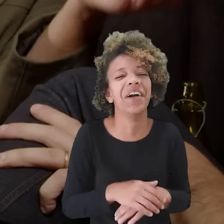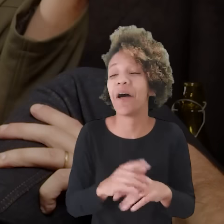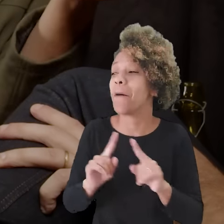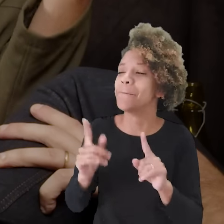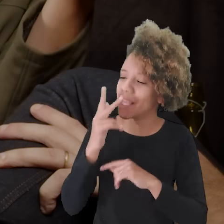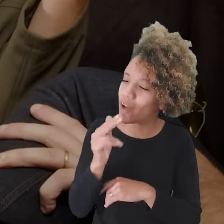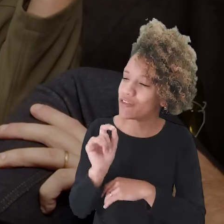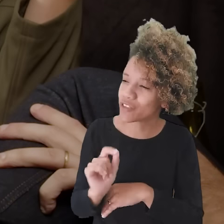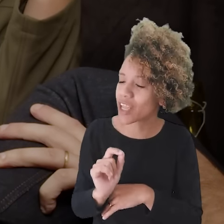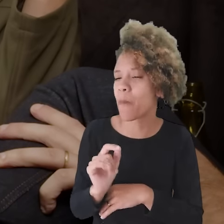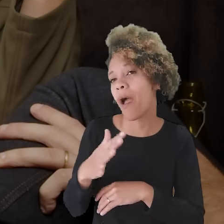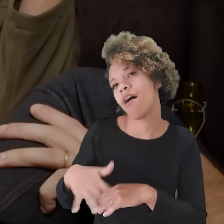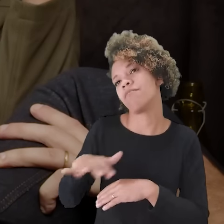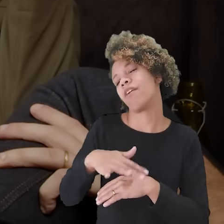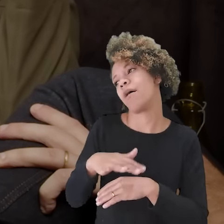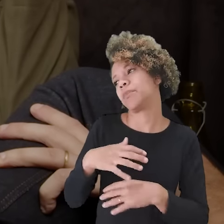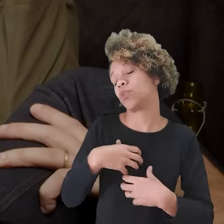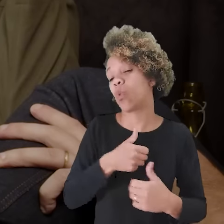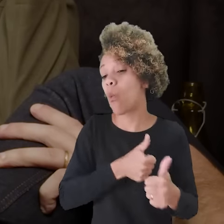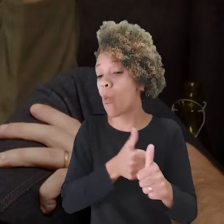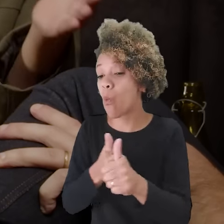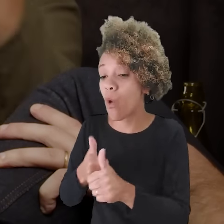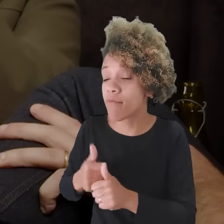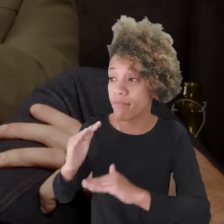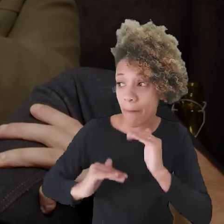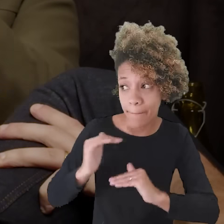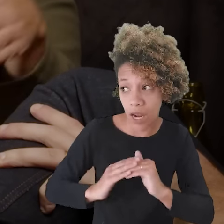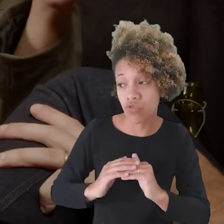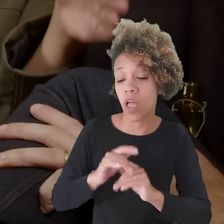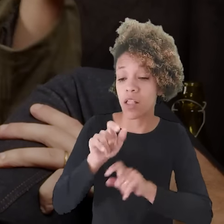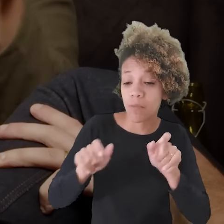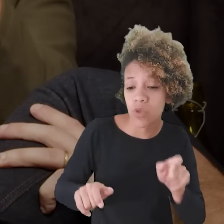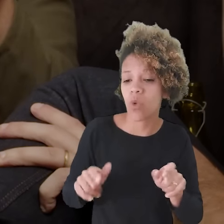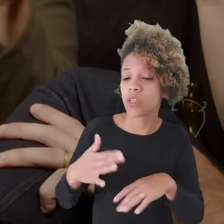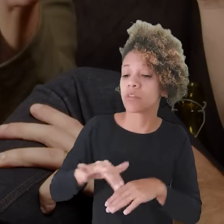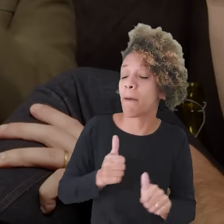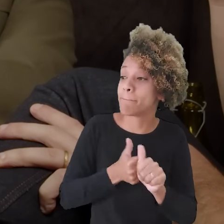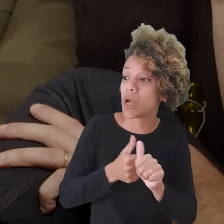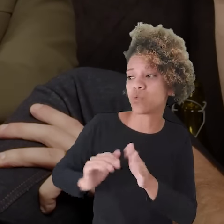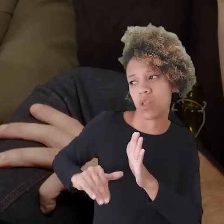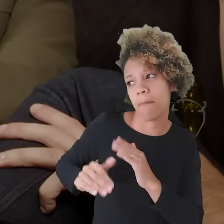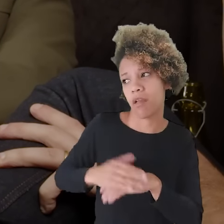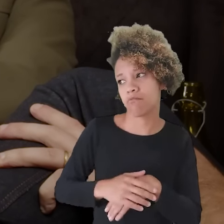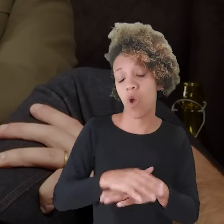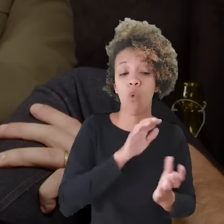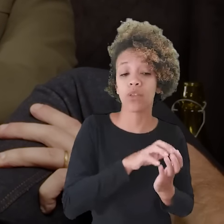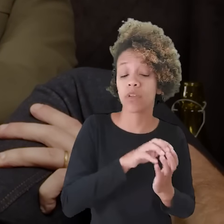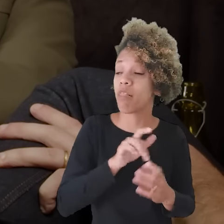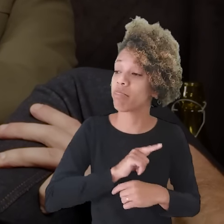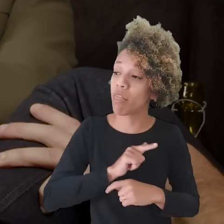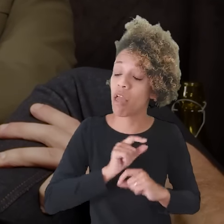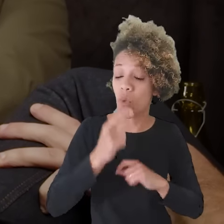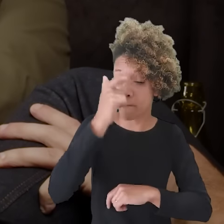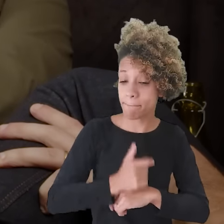eu acho que é mais uma Vibe da proximidade da praia para mim muda as pessoas quando a galera tá perto da praia tá ligado o Recife ele